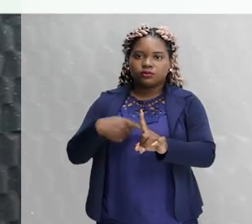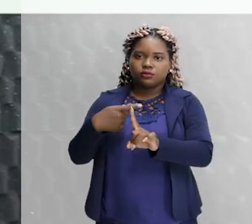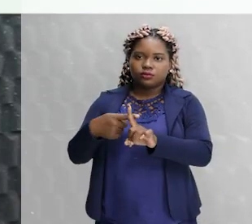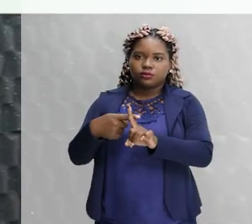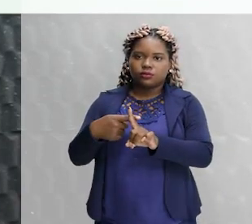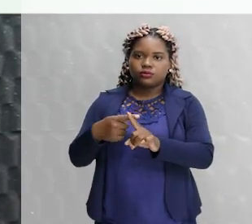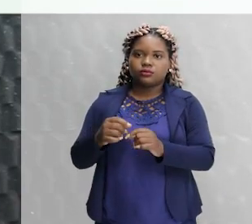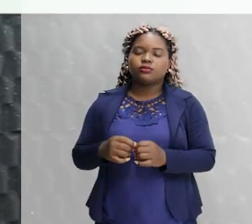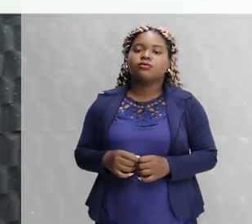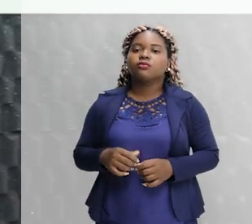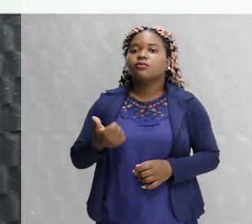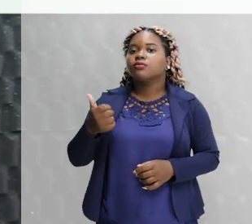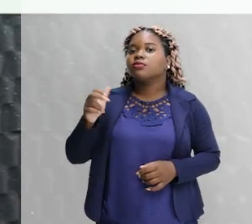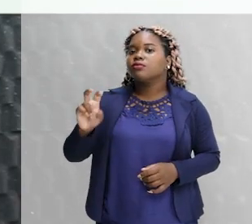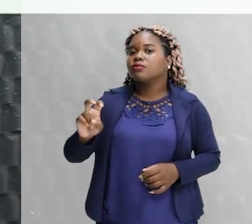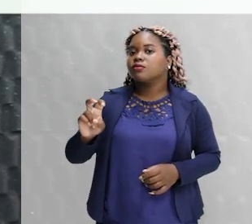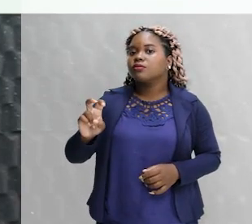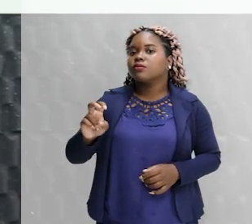Mais 15,